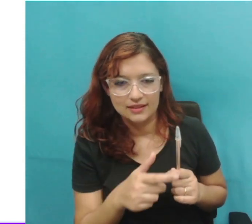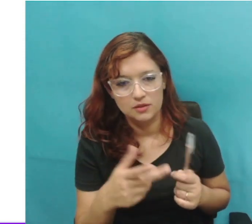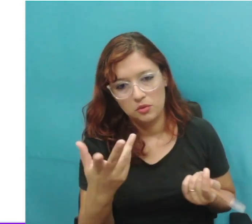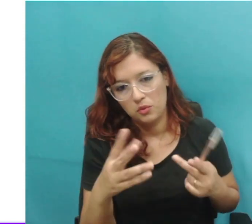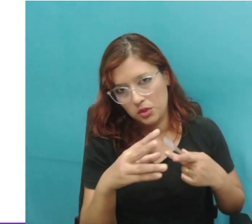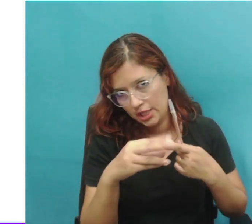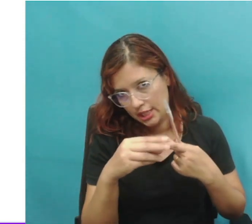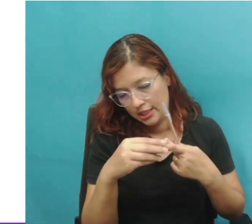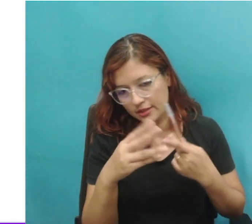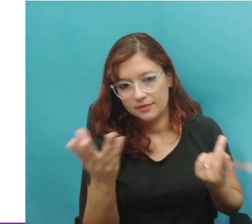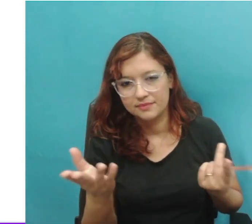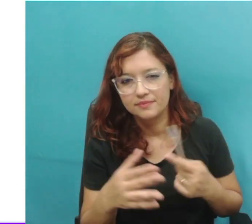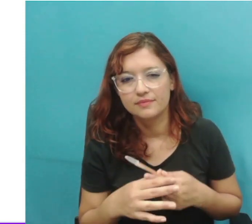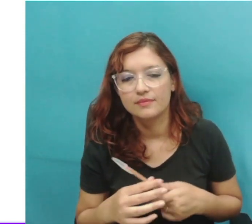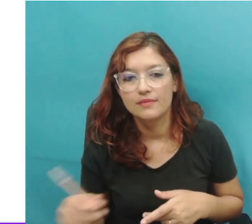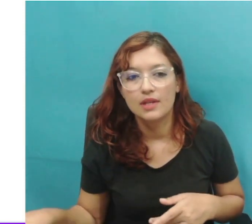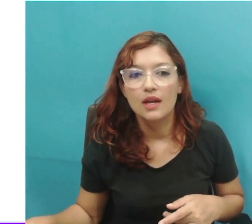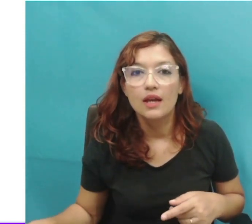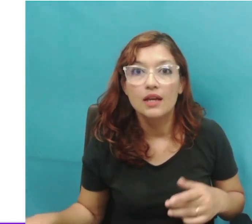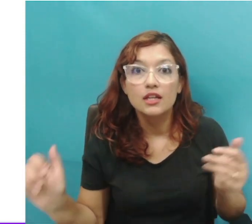Entendeu?